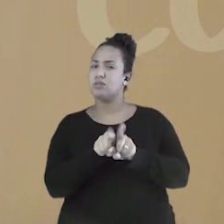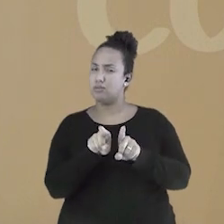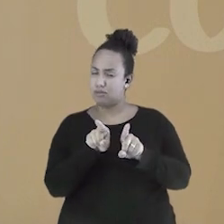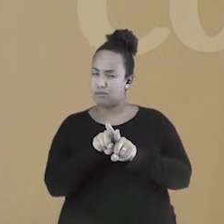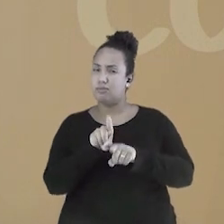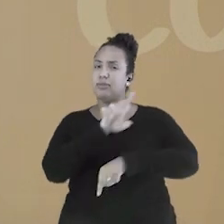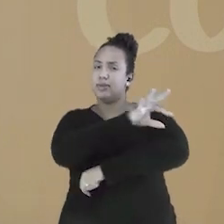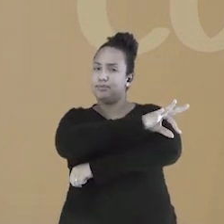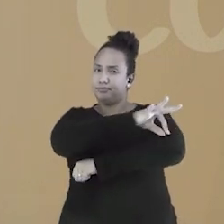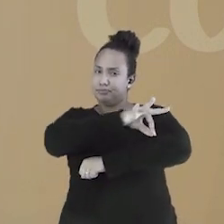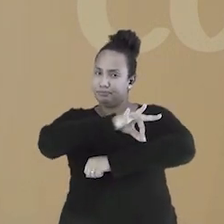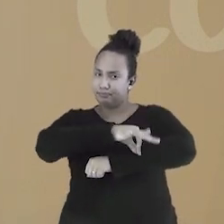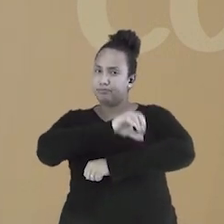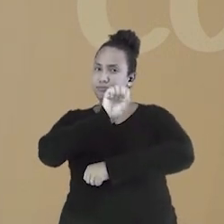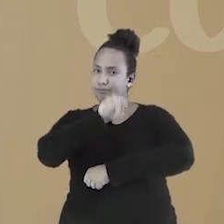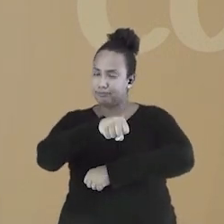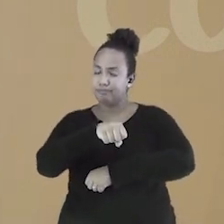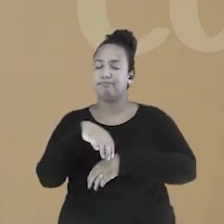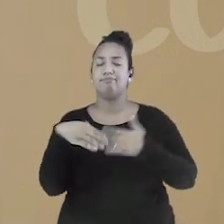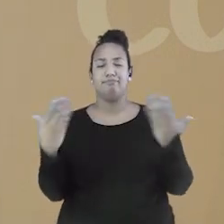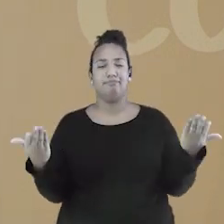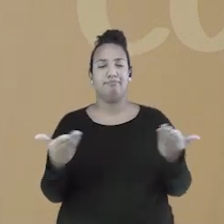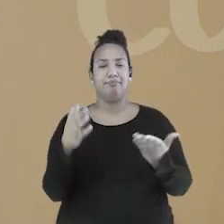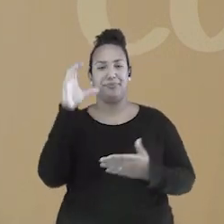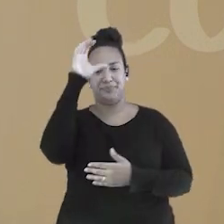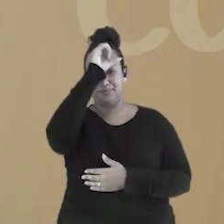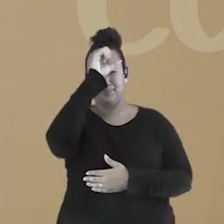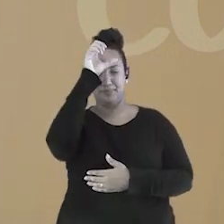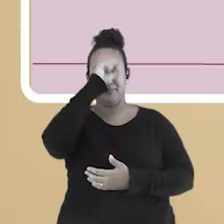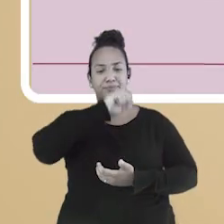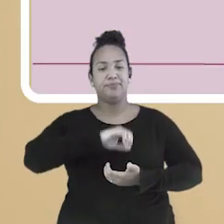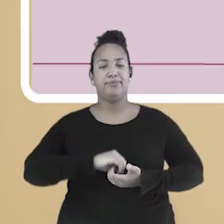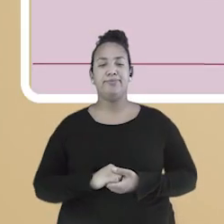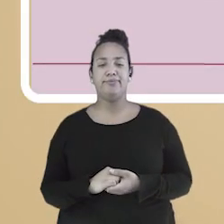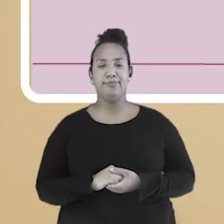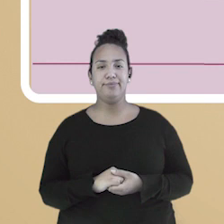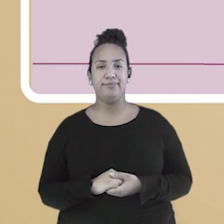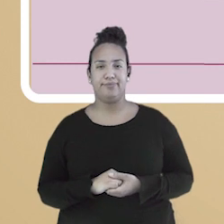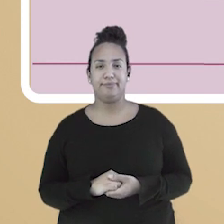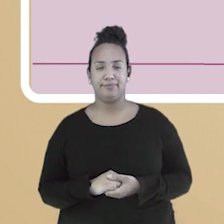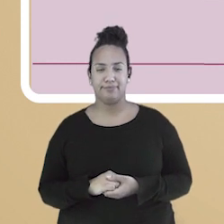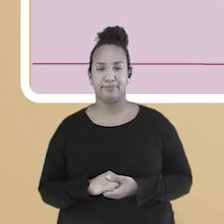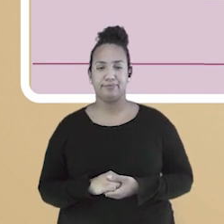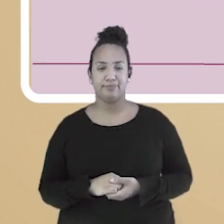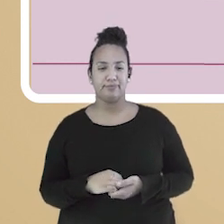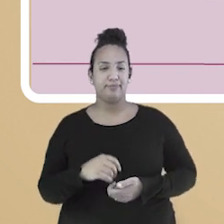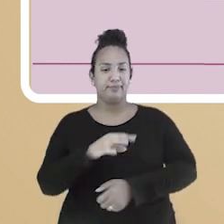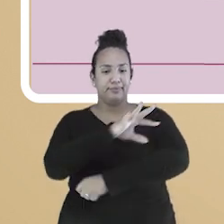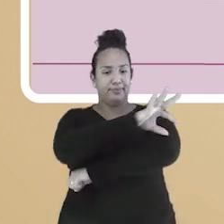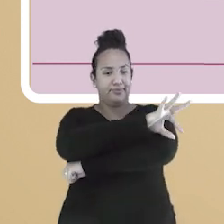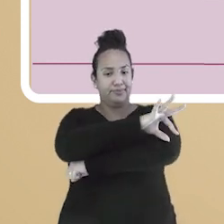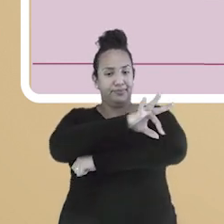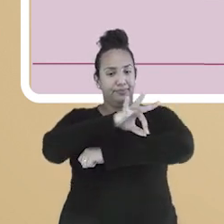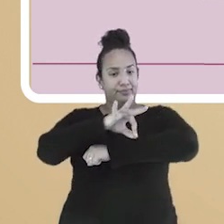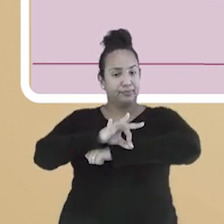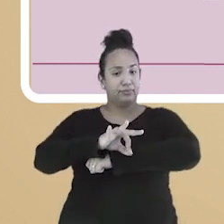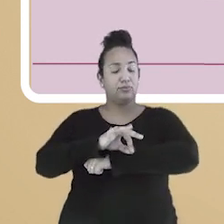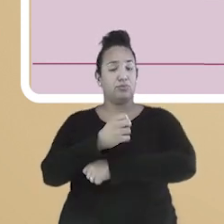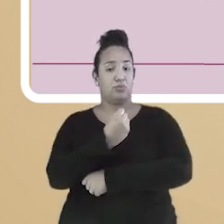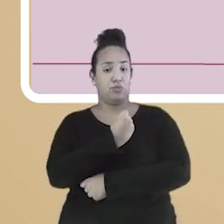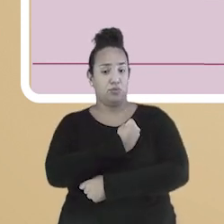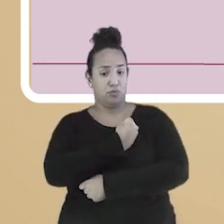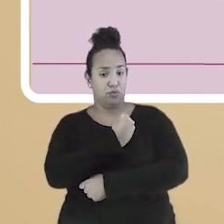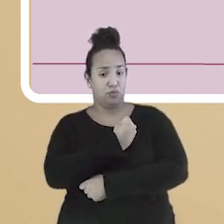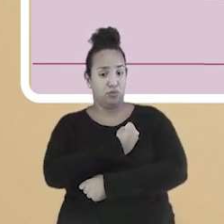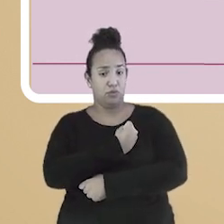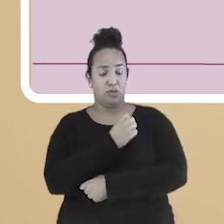reta numérica. É o que vamos aprender agora. Na reta numérica, os números são dispostos em